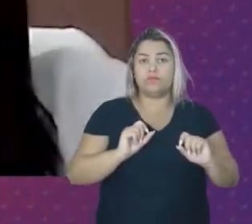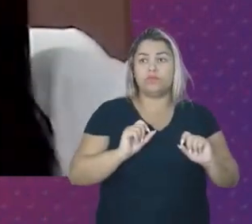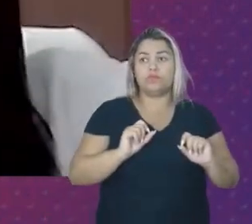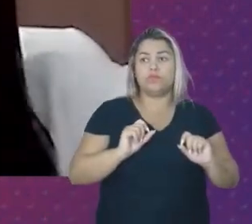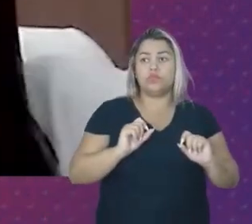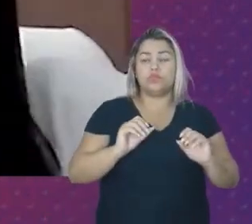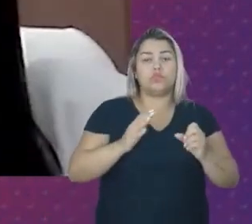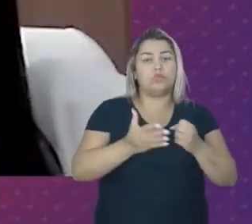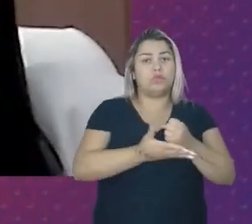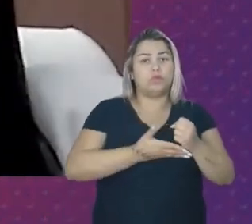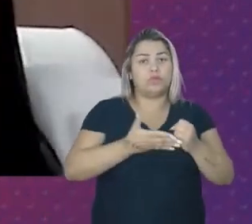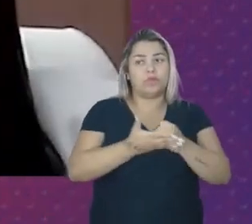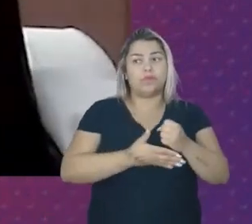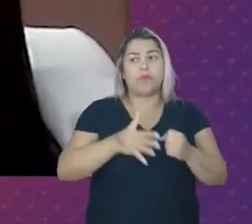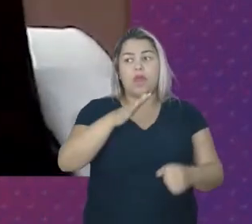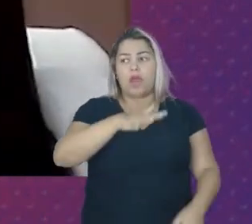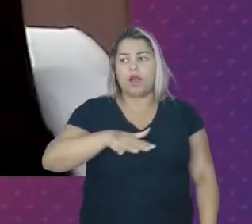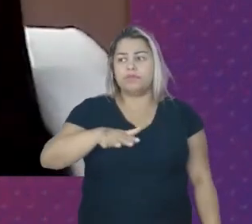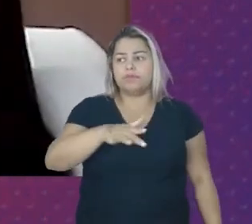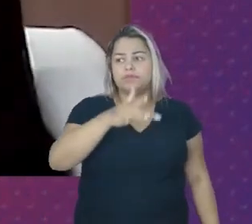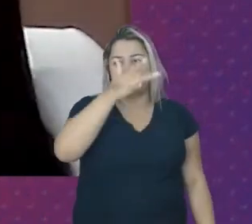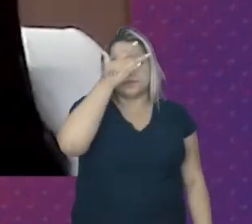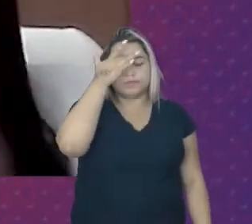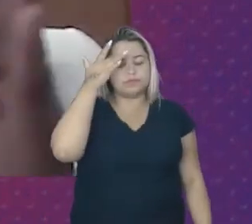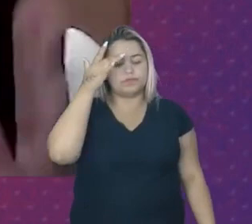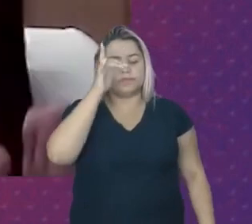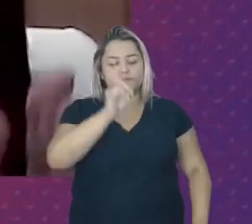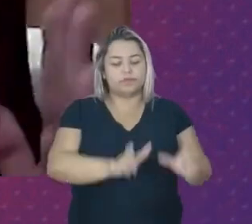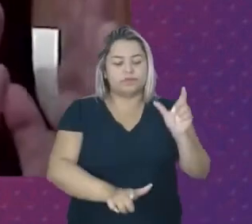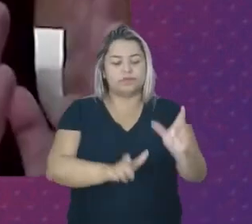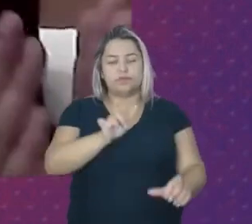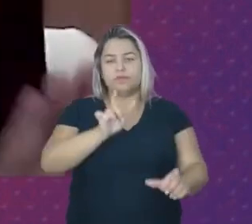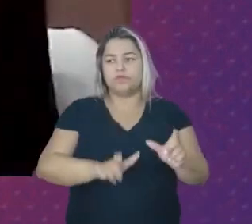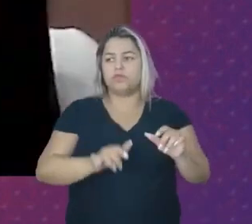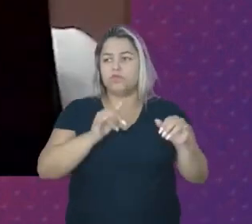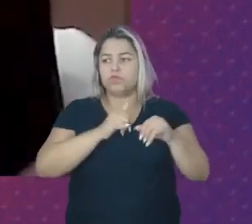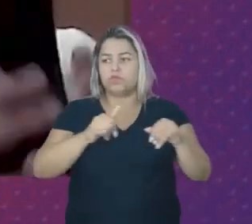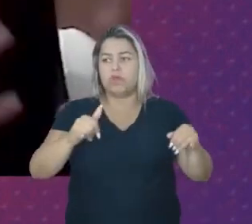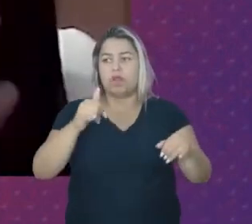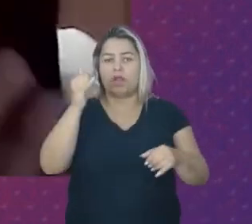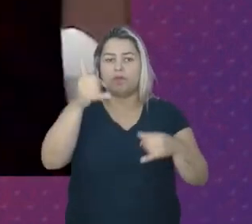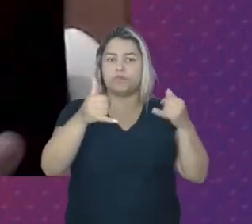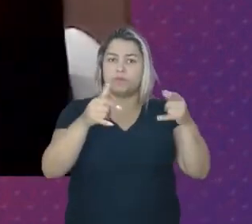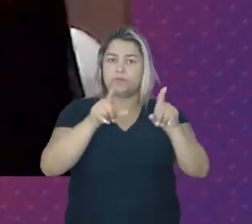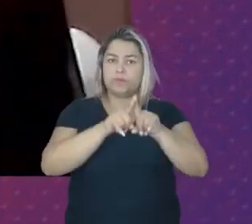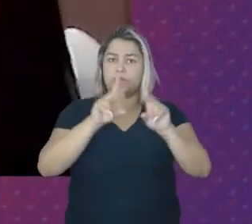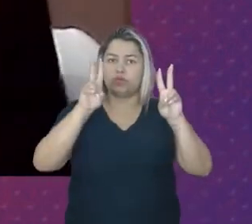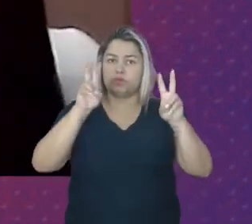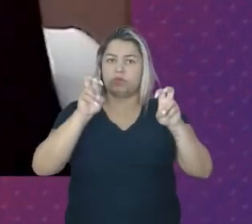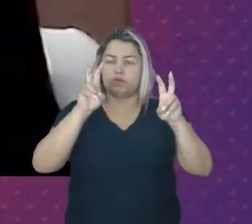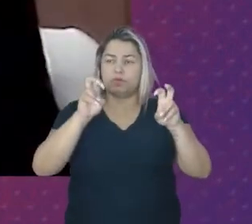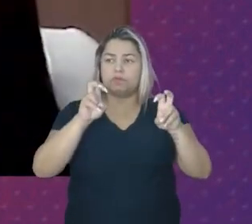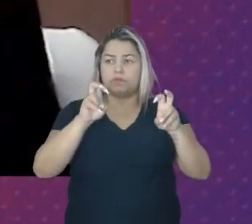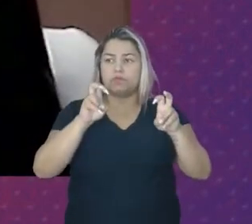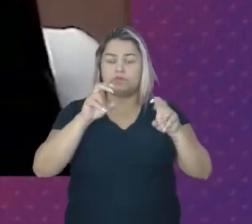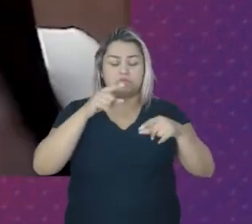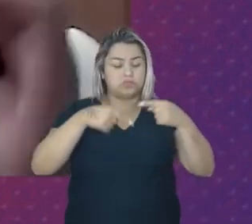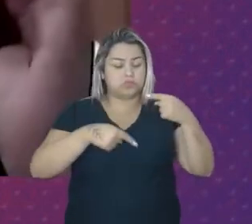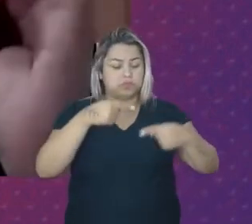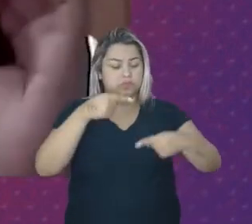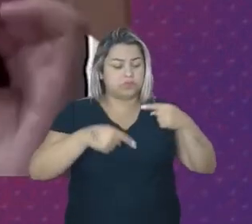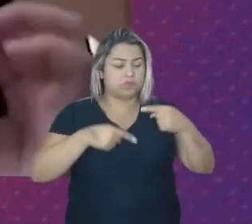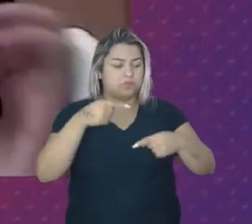base nos públicos que você deseja falar e com base também nos temas que você deseja